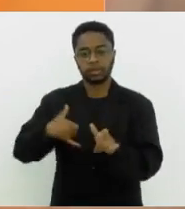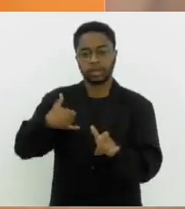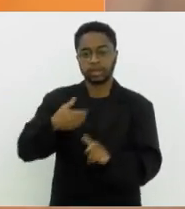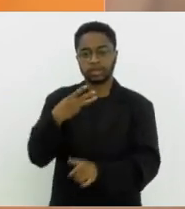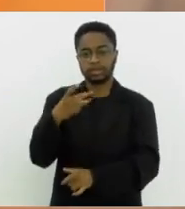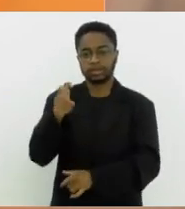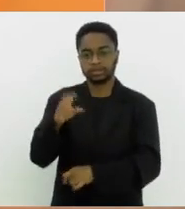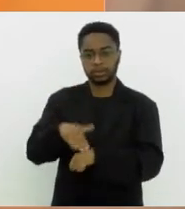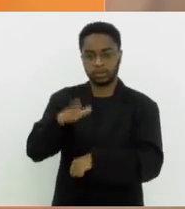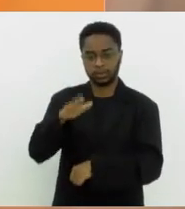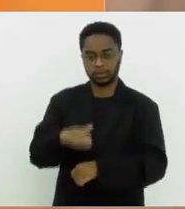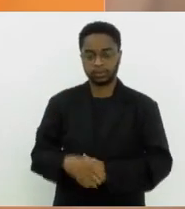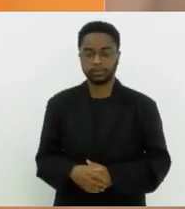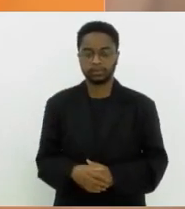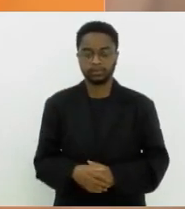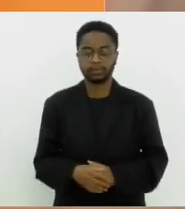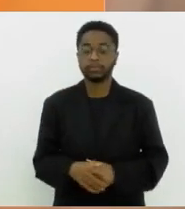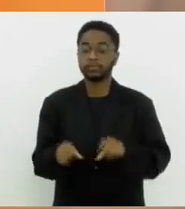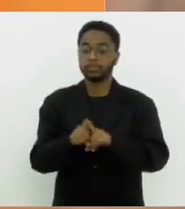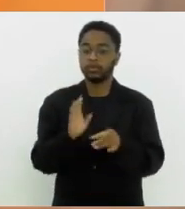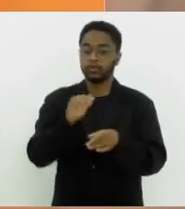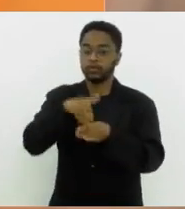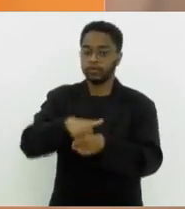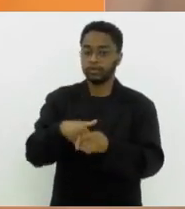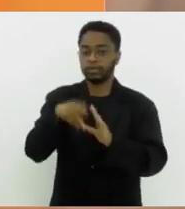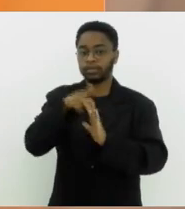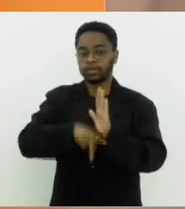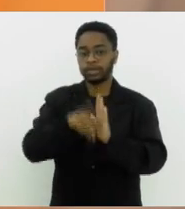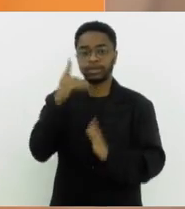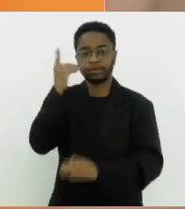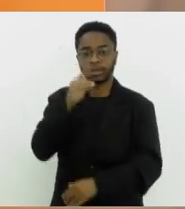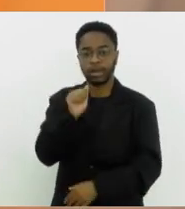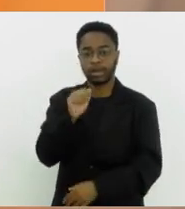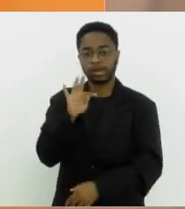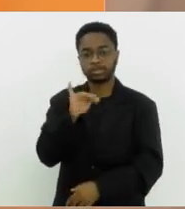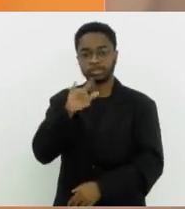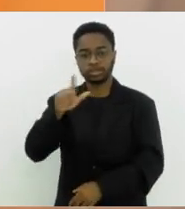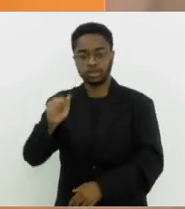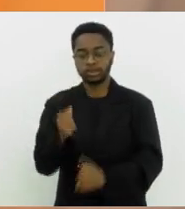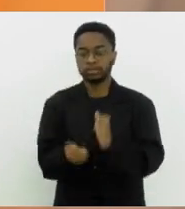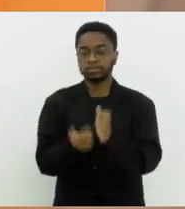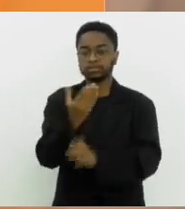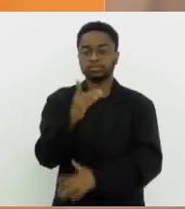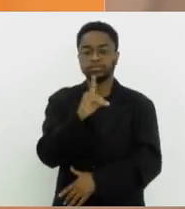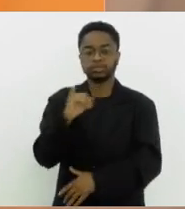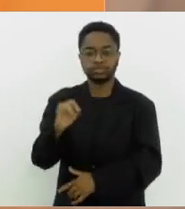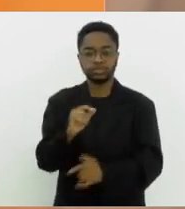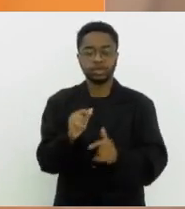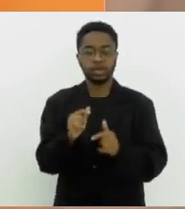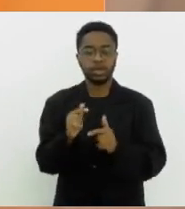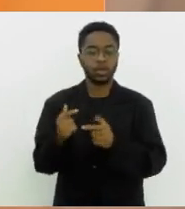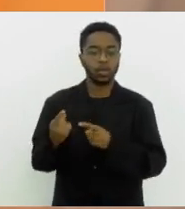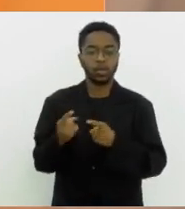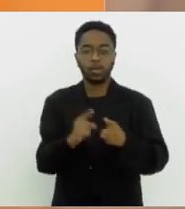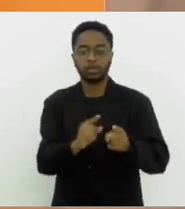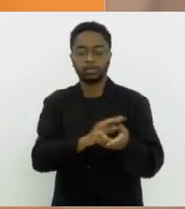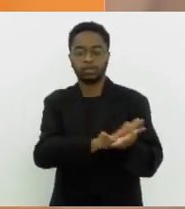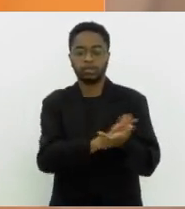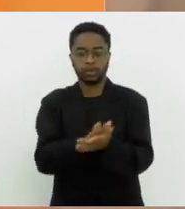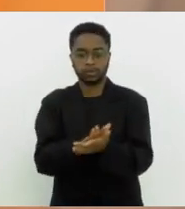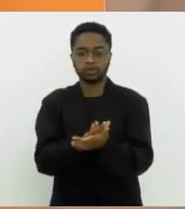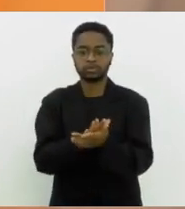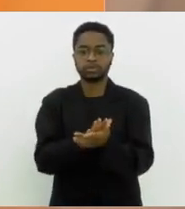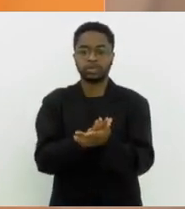35 anos. Ainda em votação, um projeto do deputado Átila Nunes, que cria o Dia de Combate ao Preconceito do